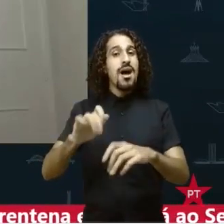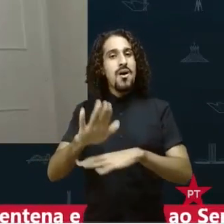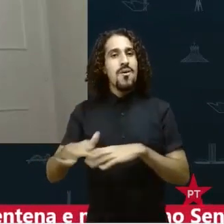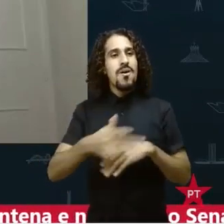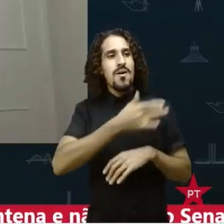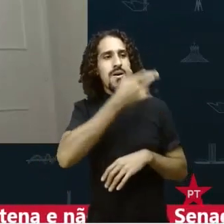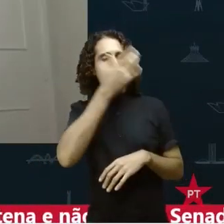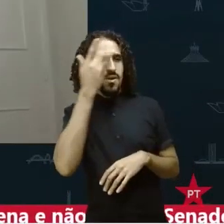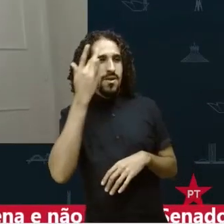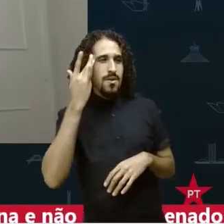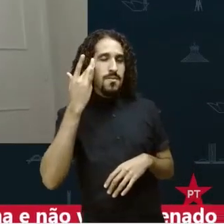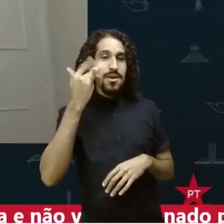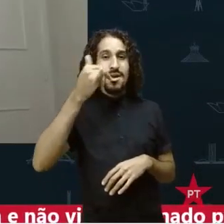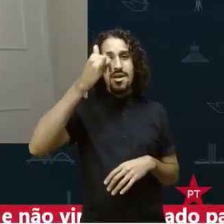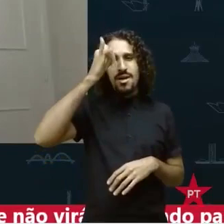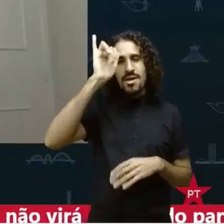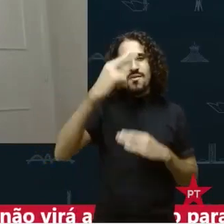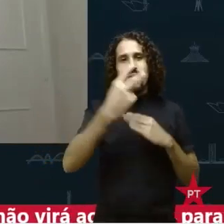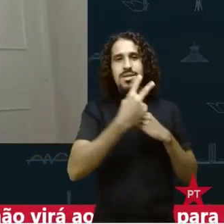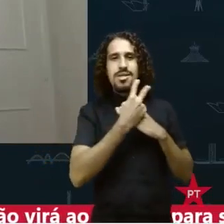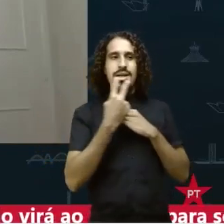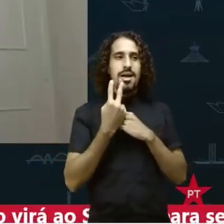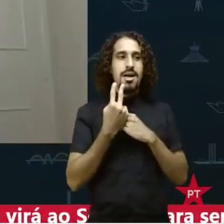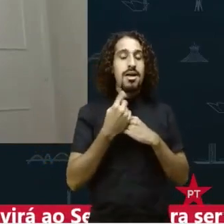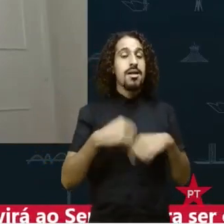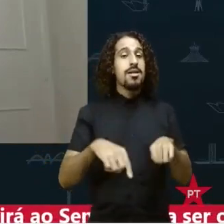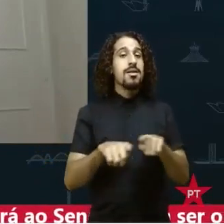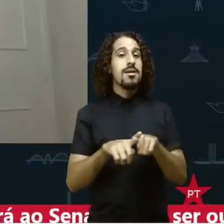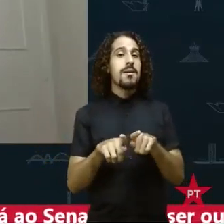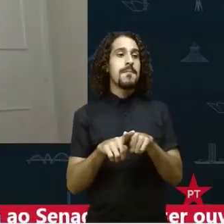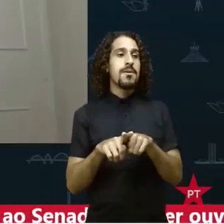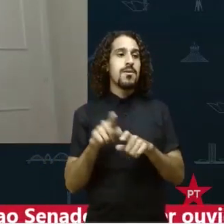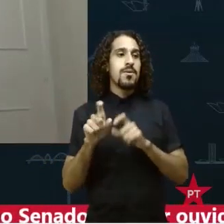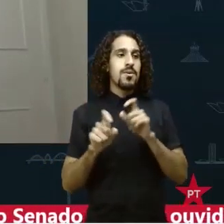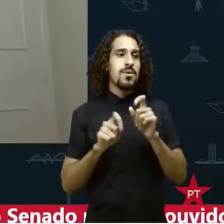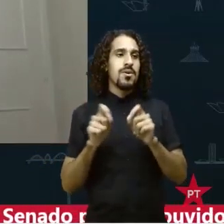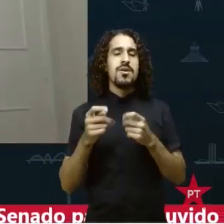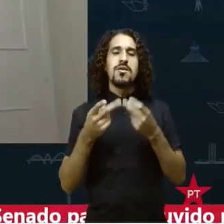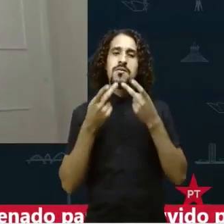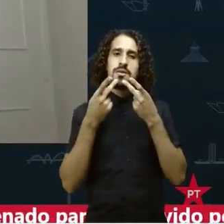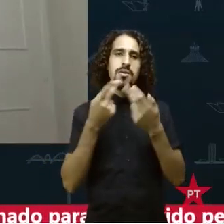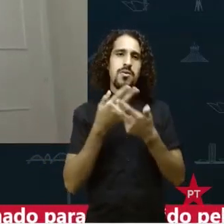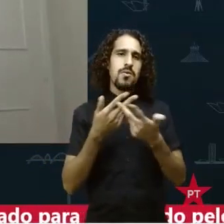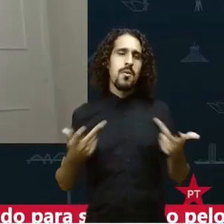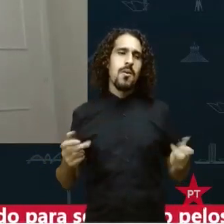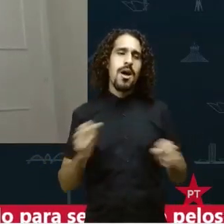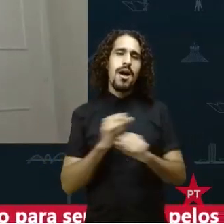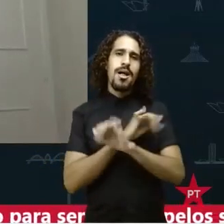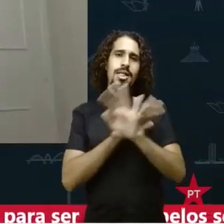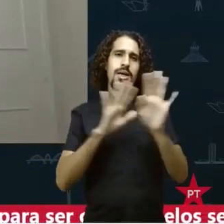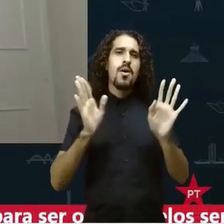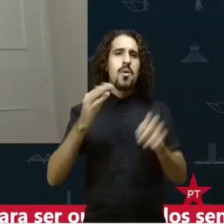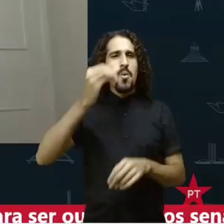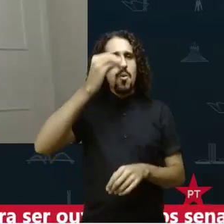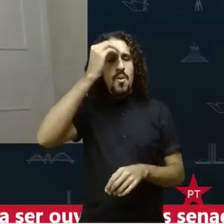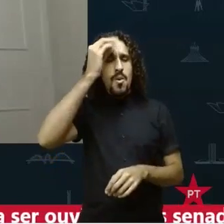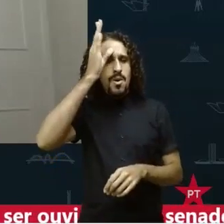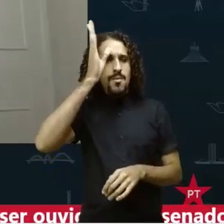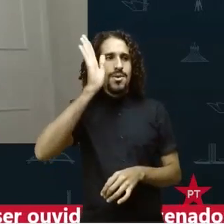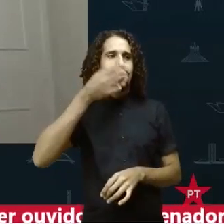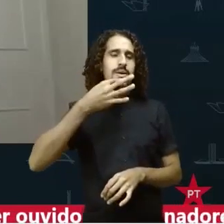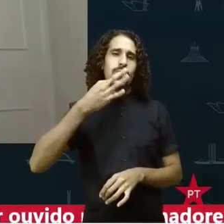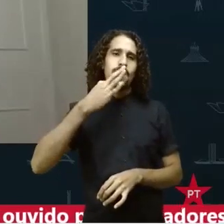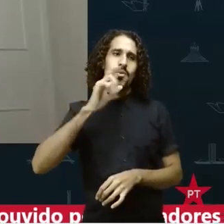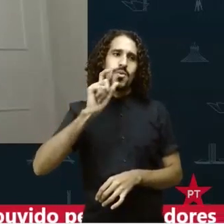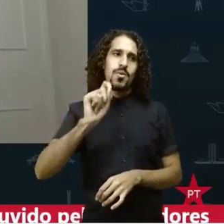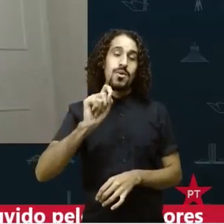pessoas a se prevenirem. E, por fim, ele revelou algo que já era de conhecimento, mas que se reforça, né?